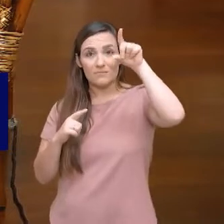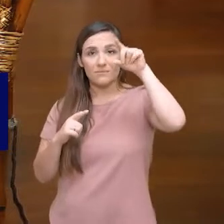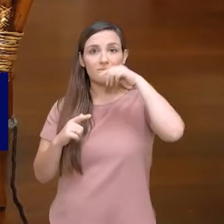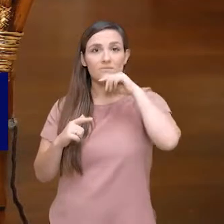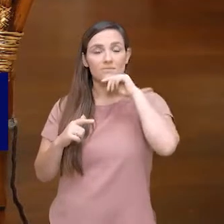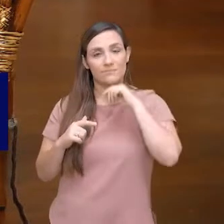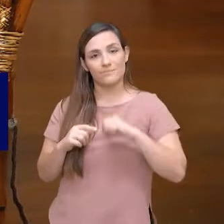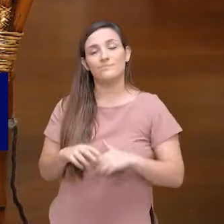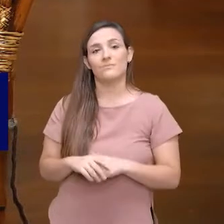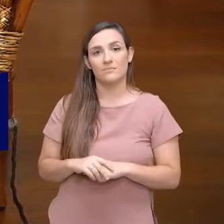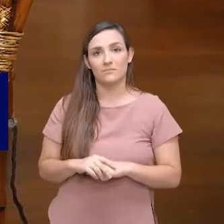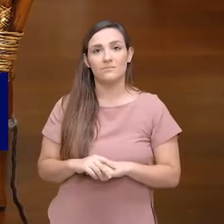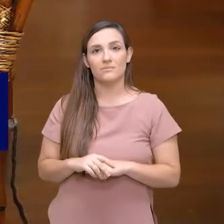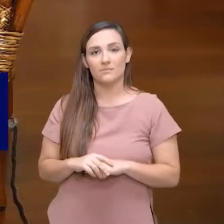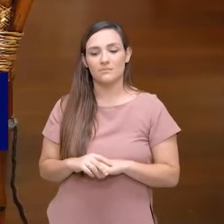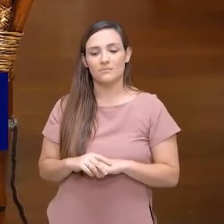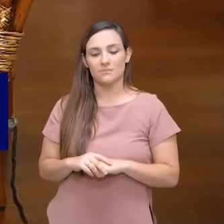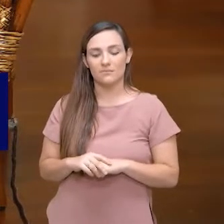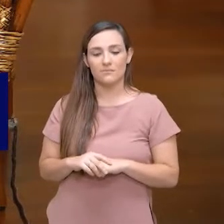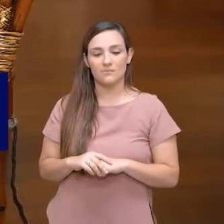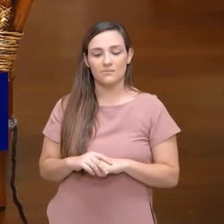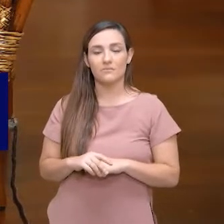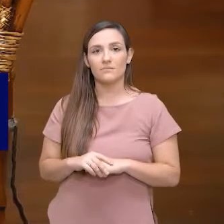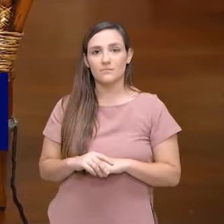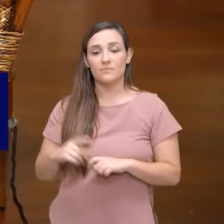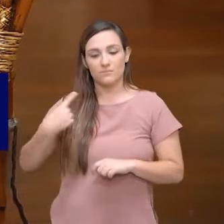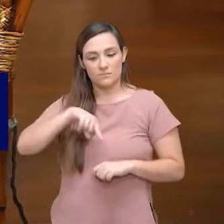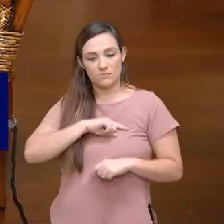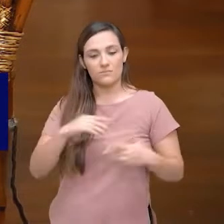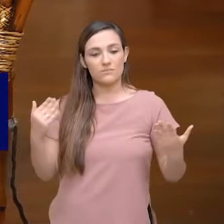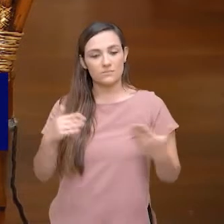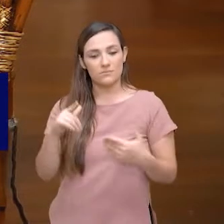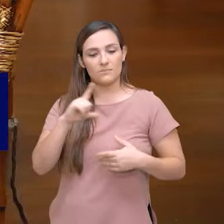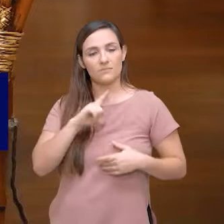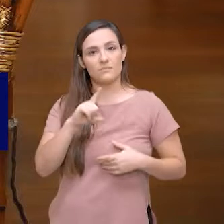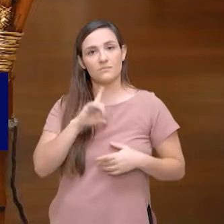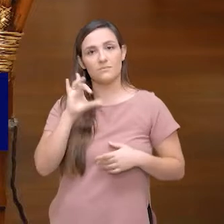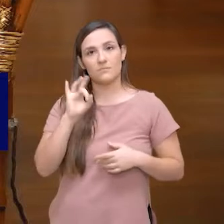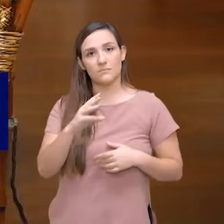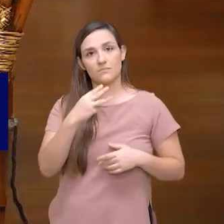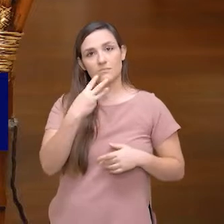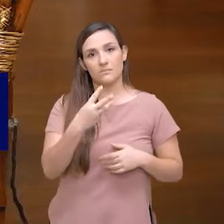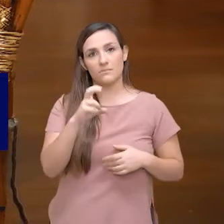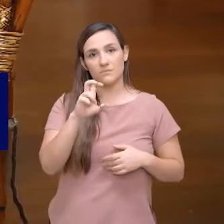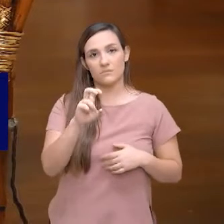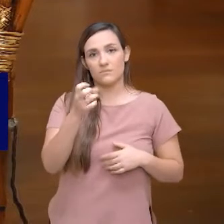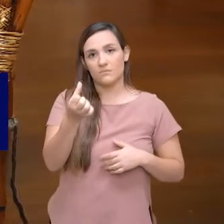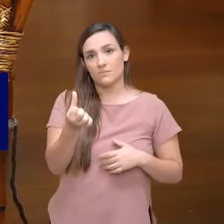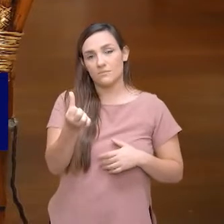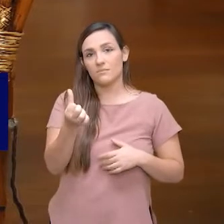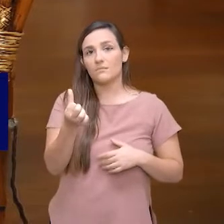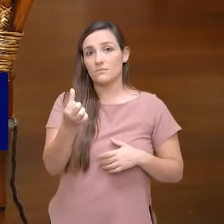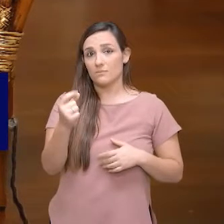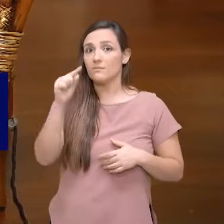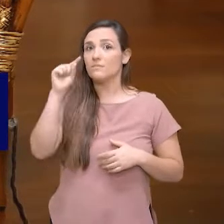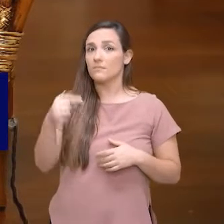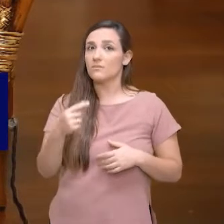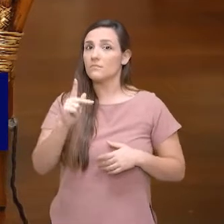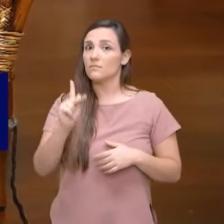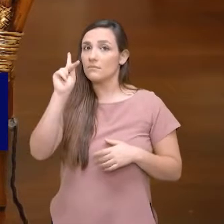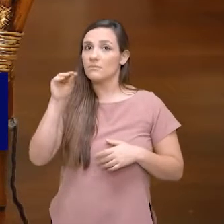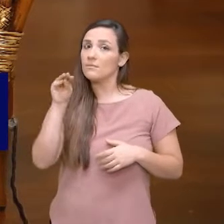nossa área, que ficou em apenas 353 mil quilômetros quadrados do